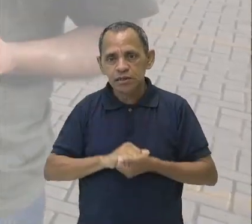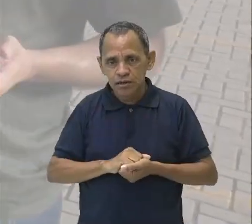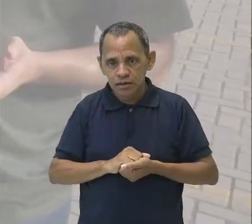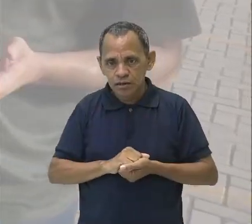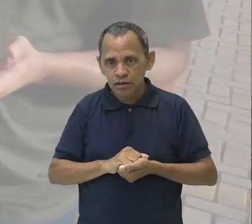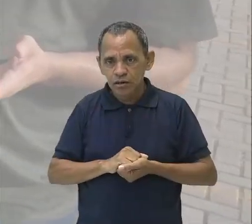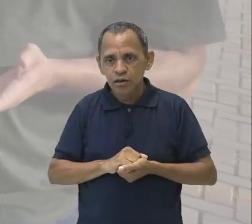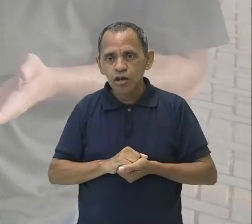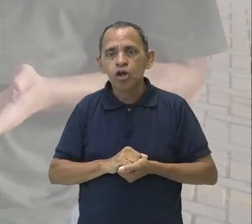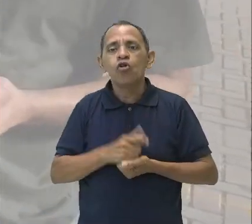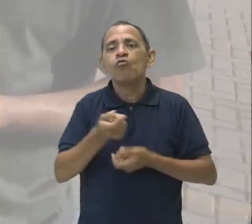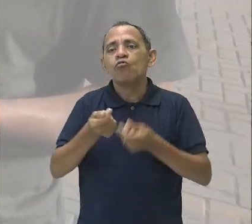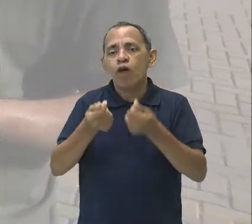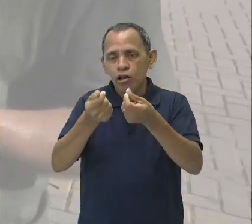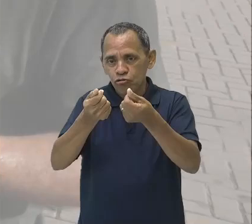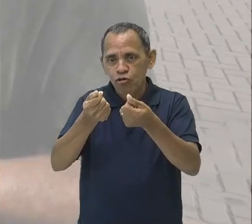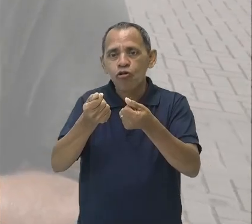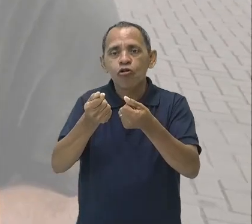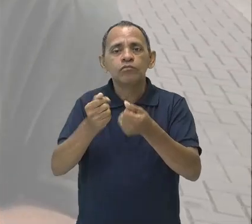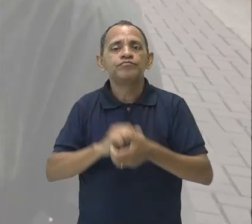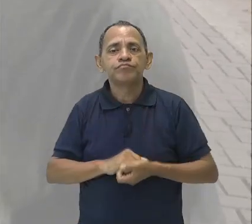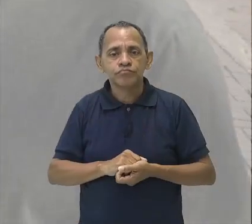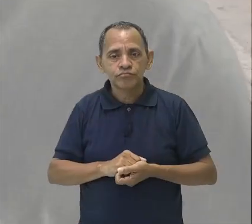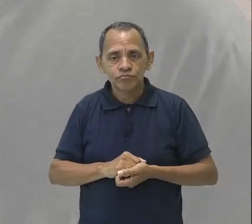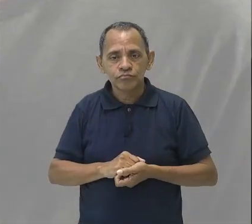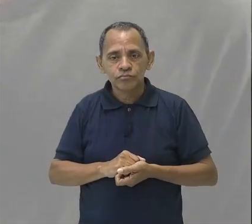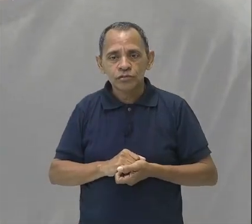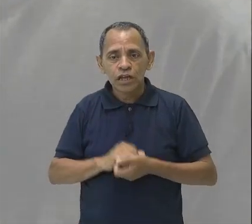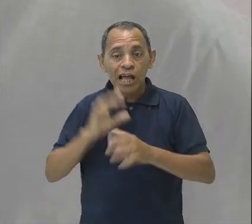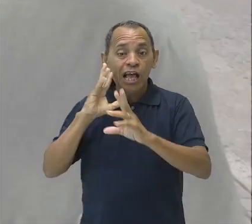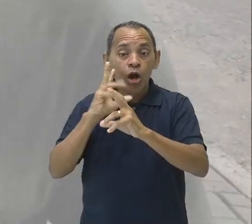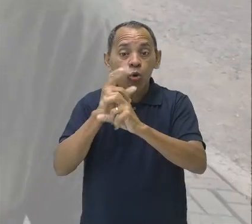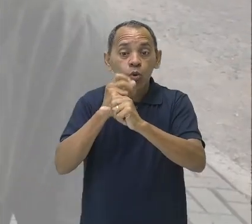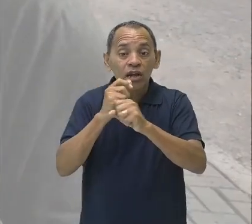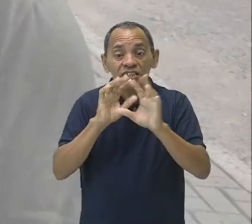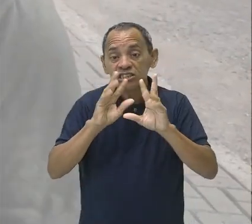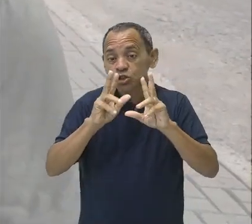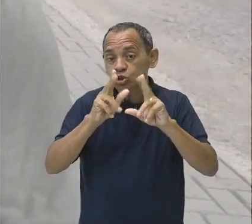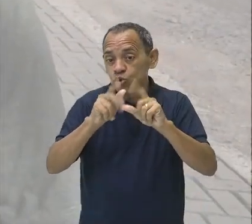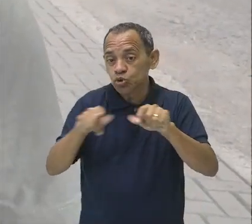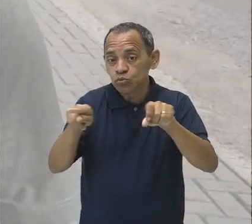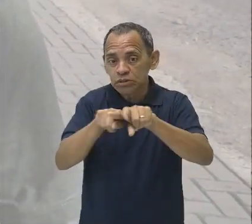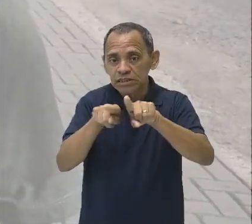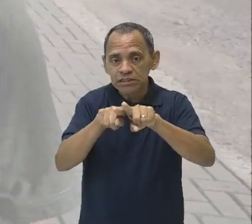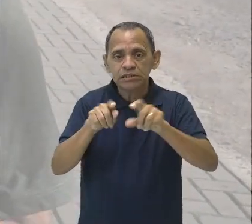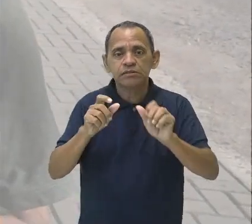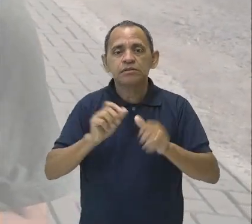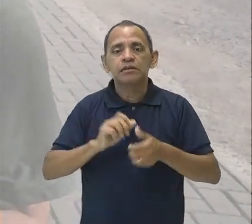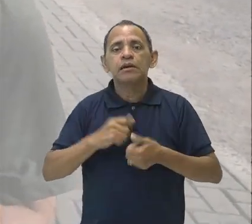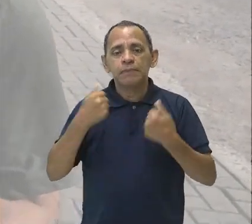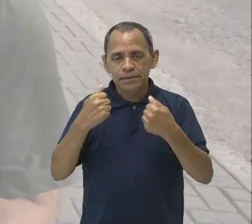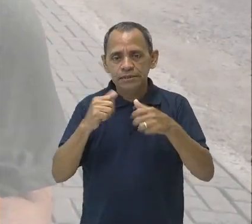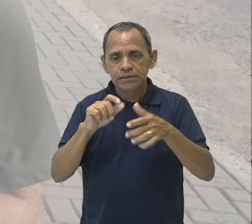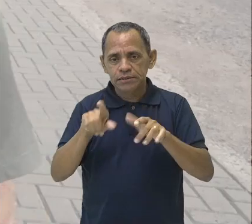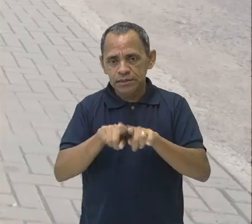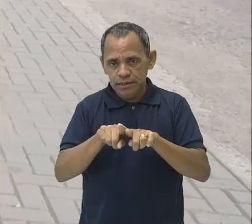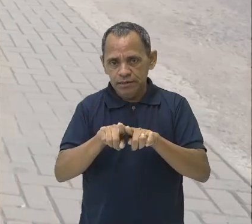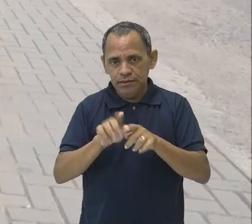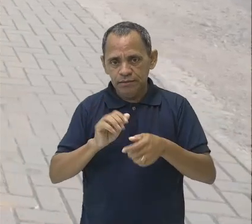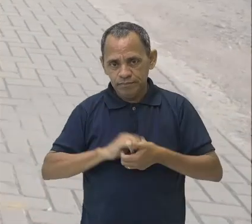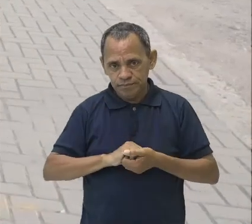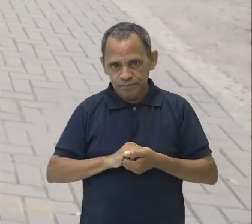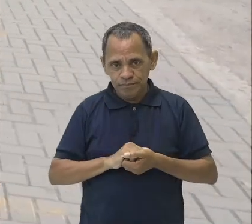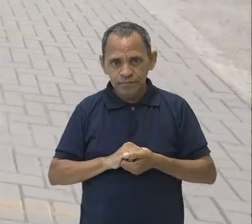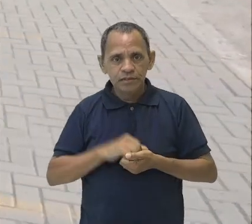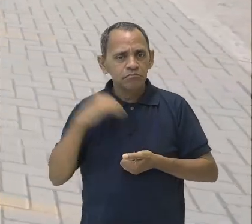Preço de custo, preço de venda, como que é, o tempo que você vai obter, né? Você vai ter para obter o retorno financeiro do que você gastou, que é muito